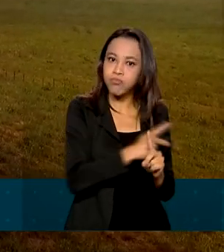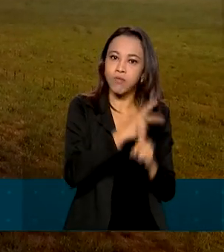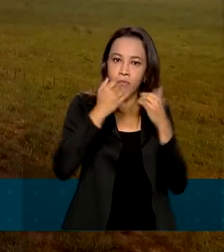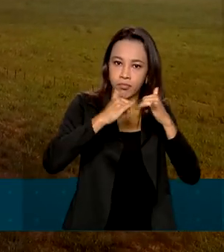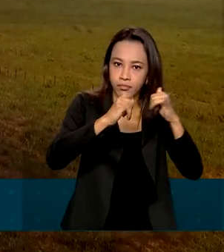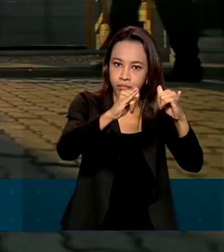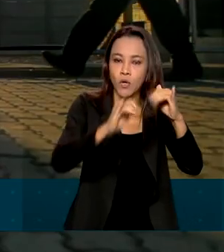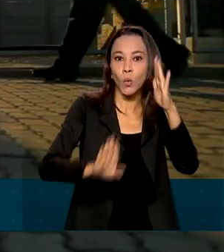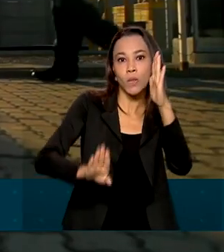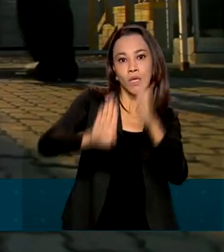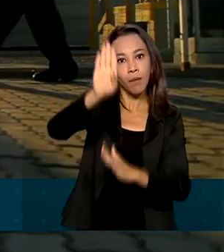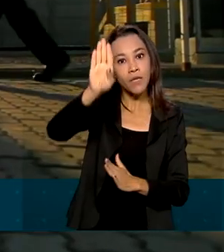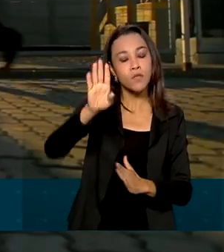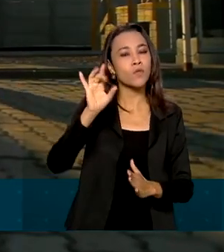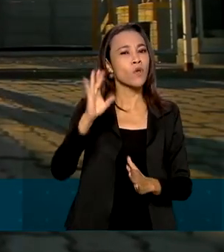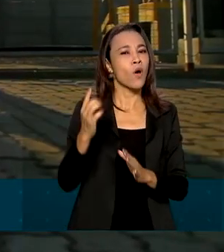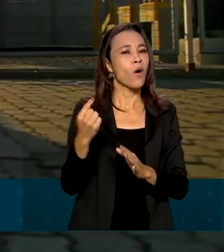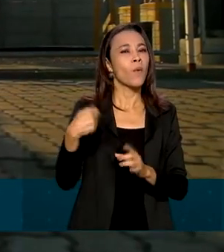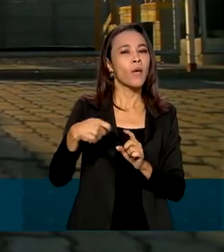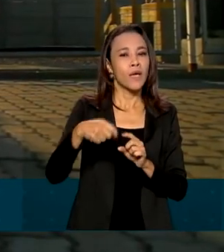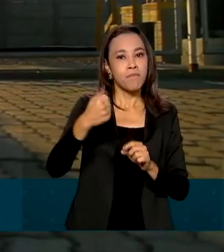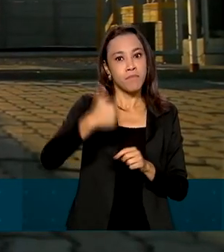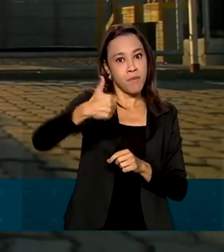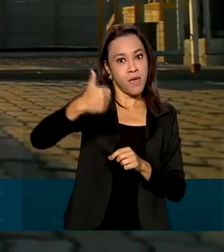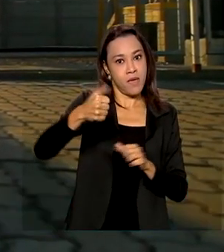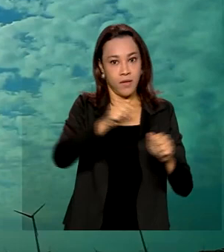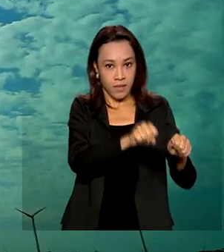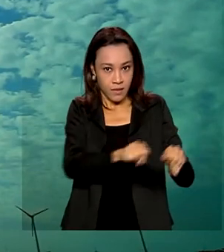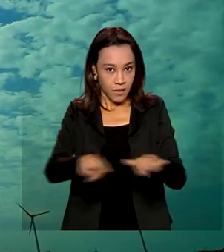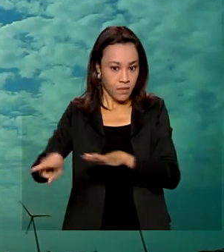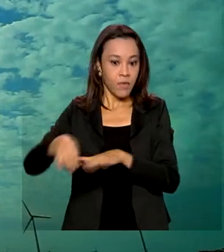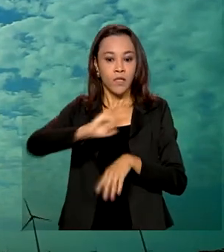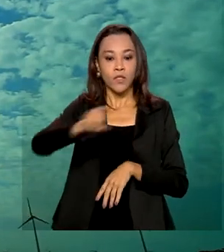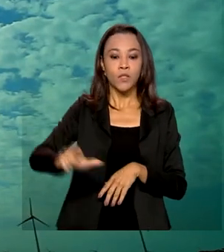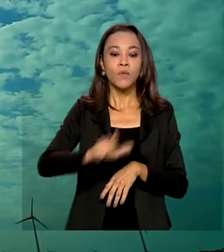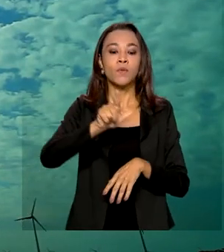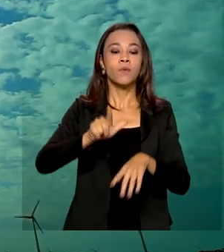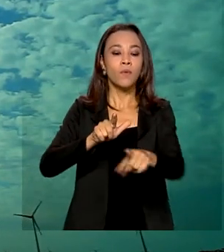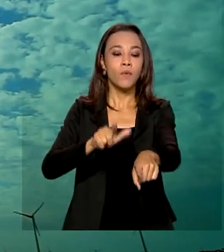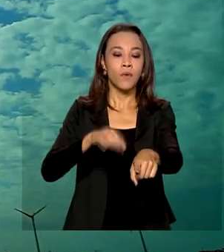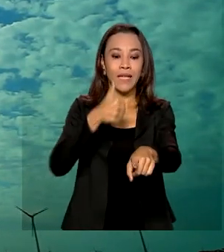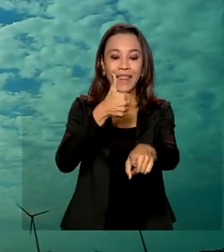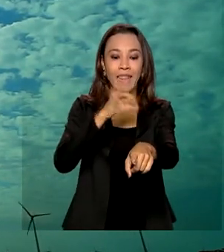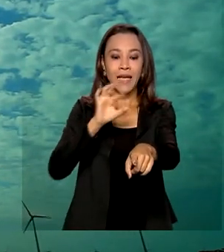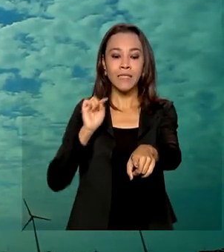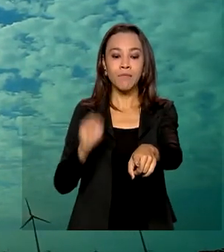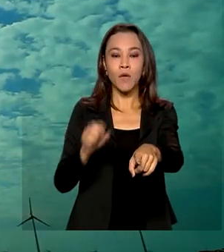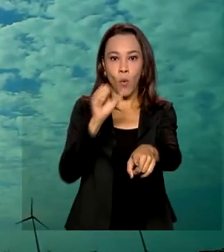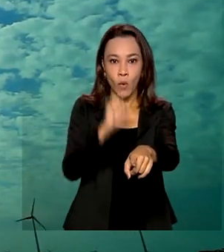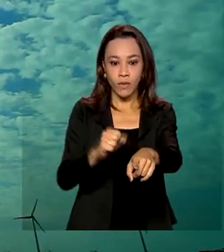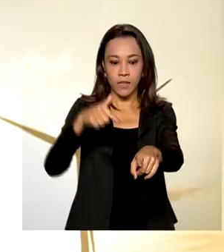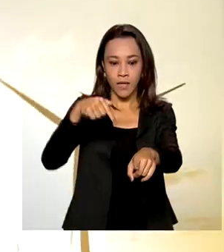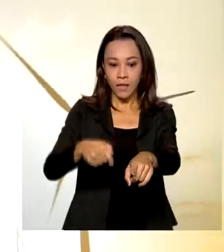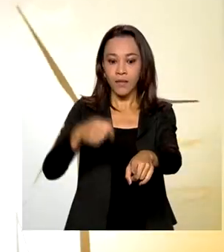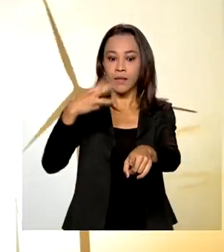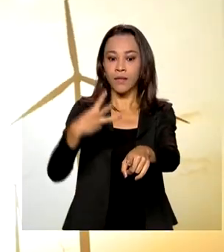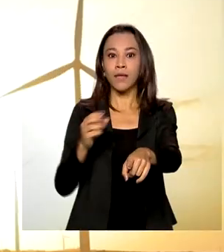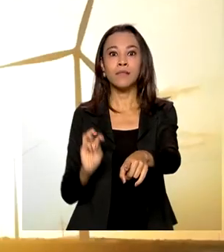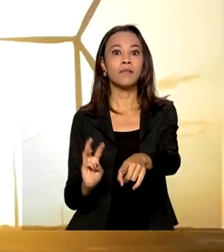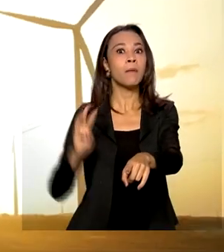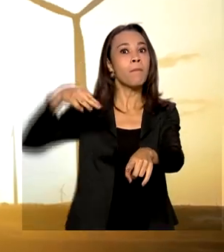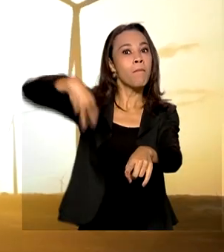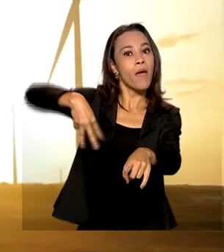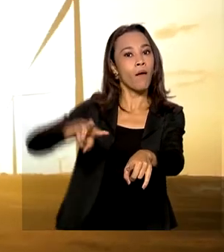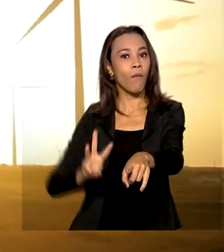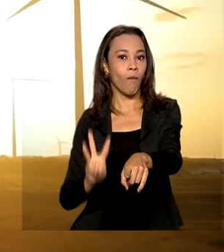eólica ultrapassou só nas primeiras semanas de Julho a marca dos 10 mil e oitocentos de boates